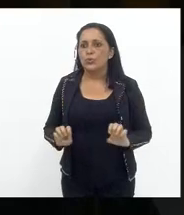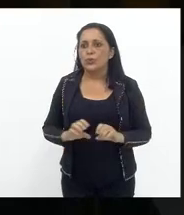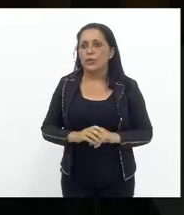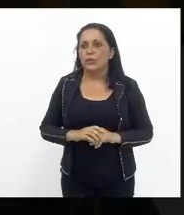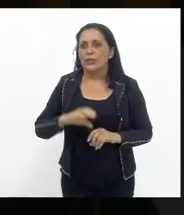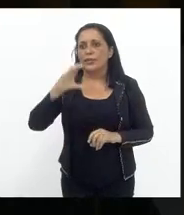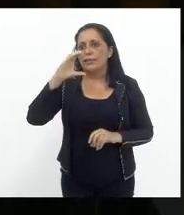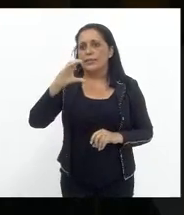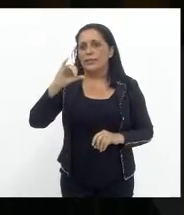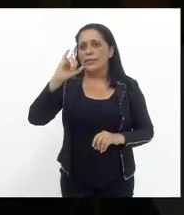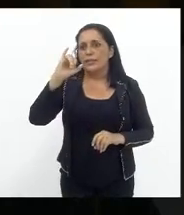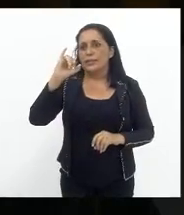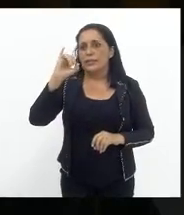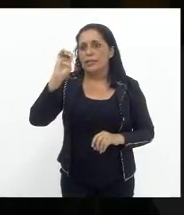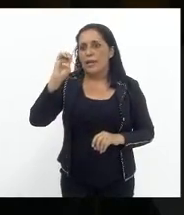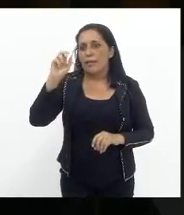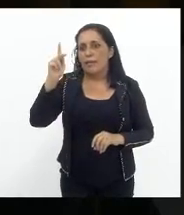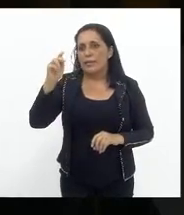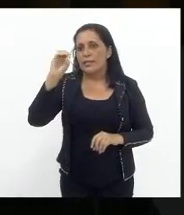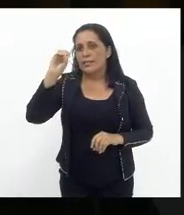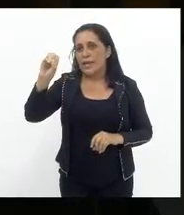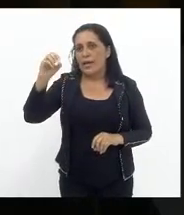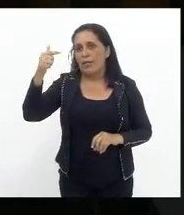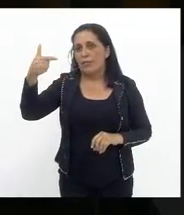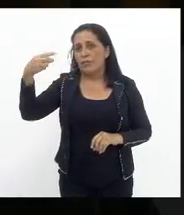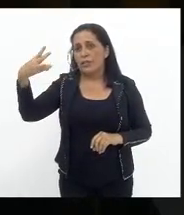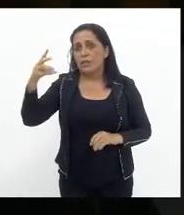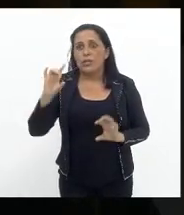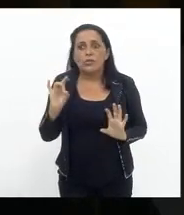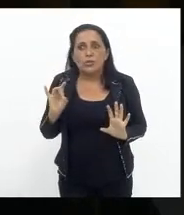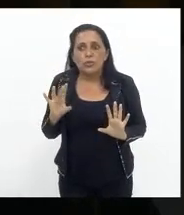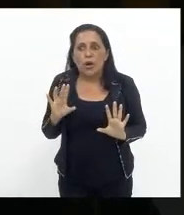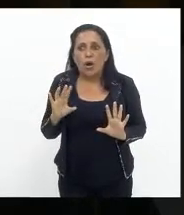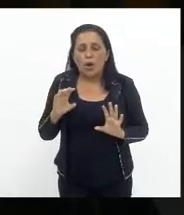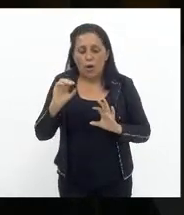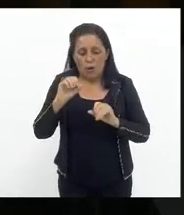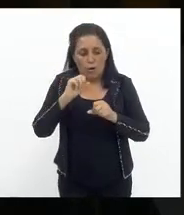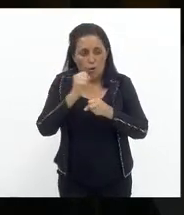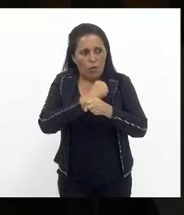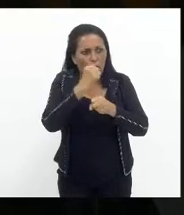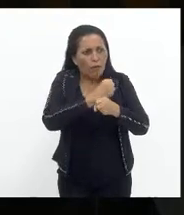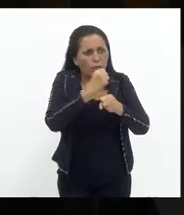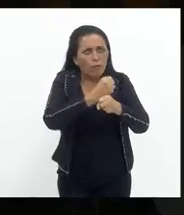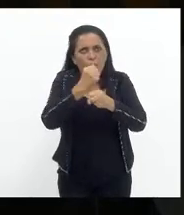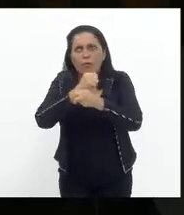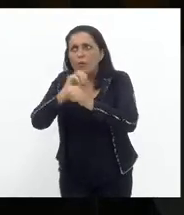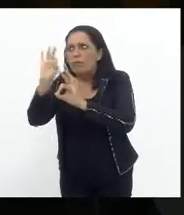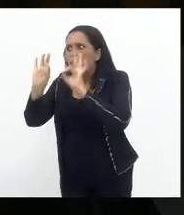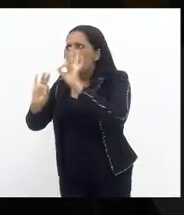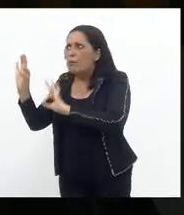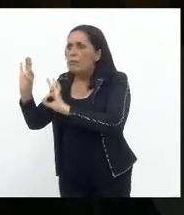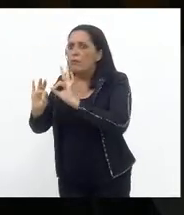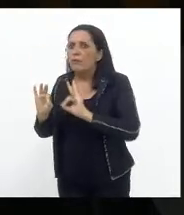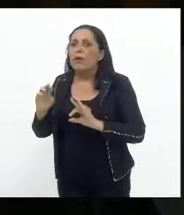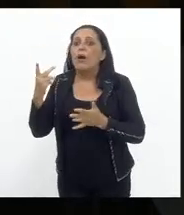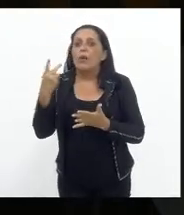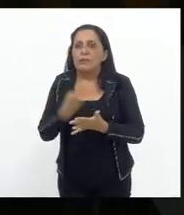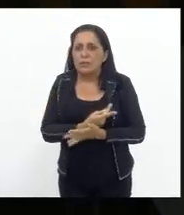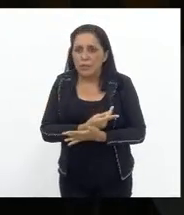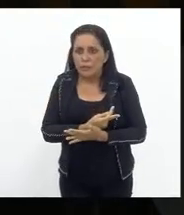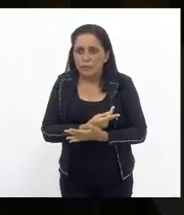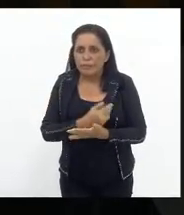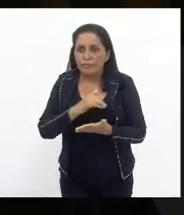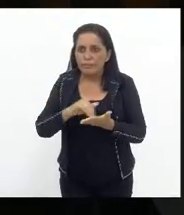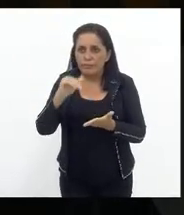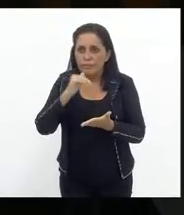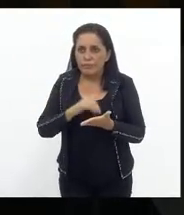CIEP 023, que só precisava de uma pequena reforma. E isso aconteceu. A